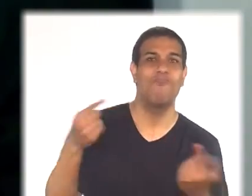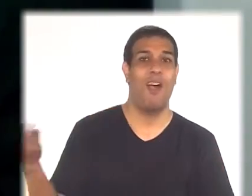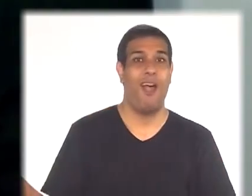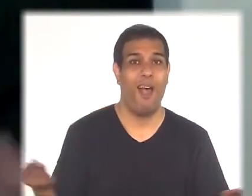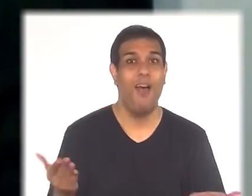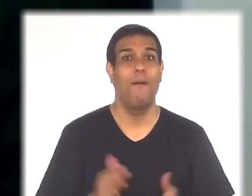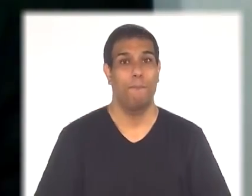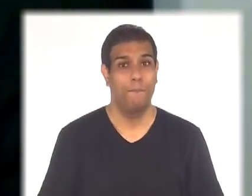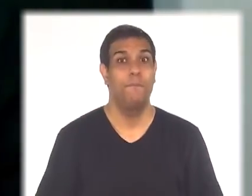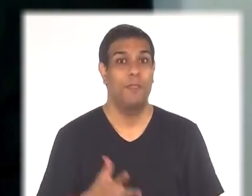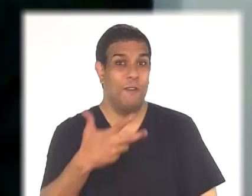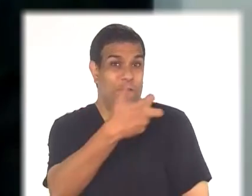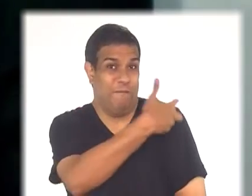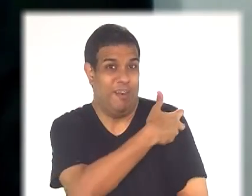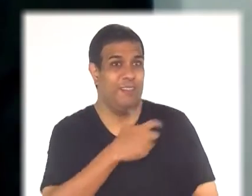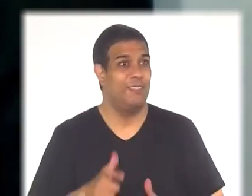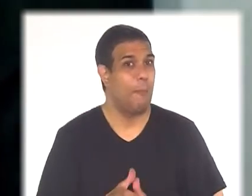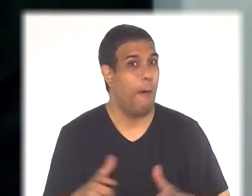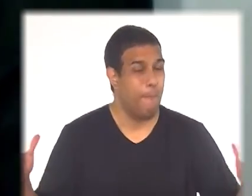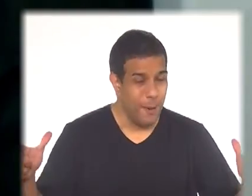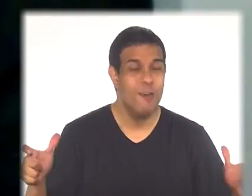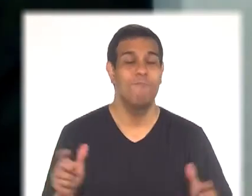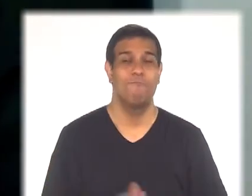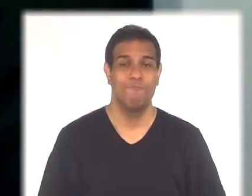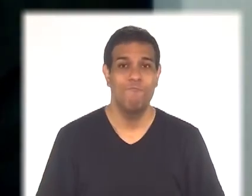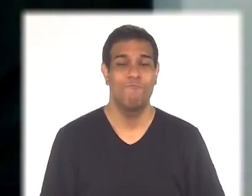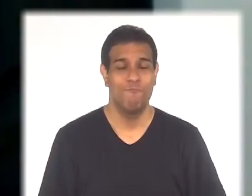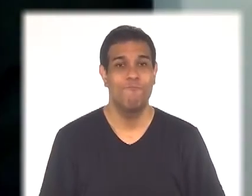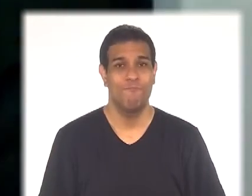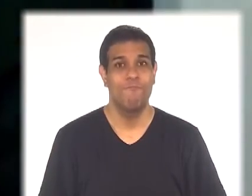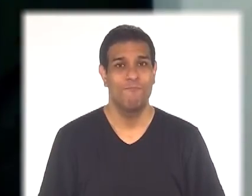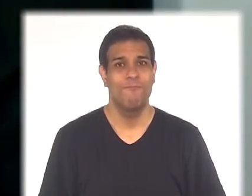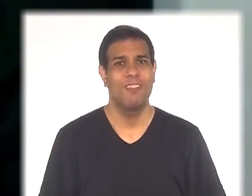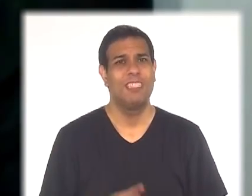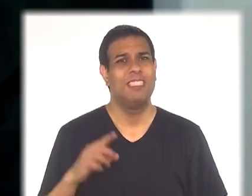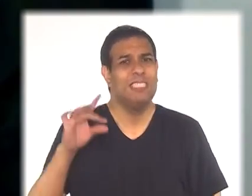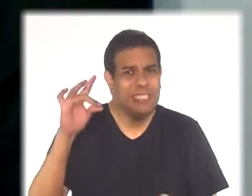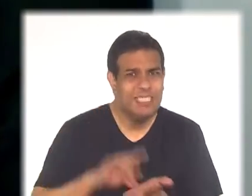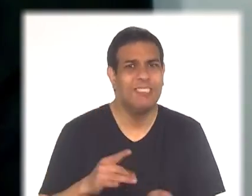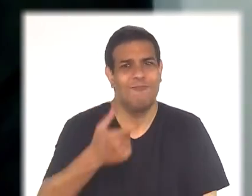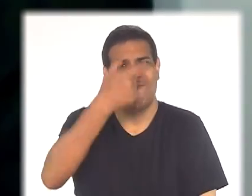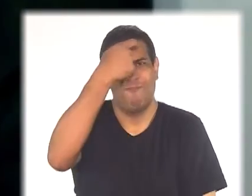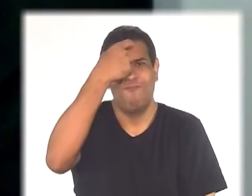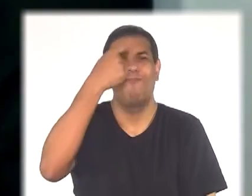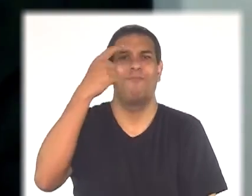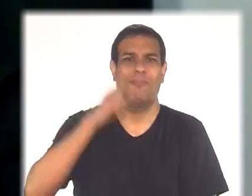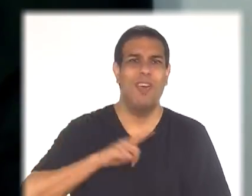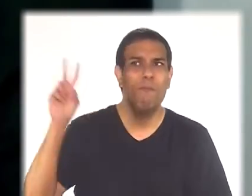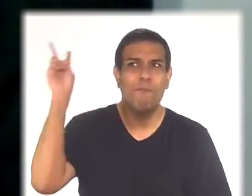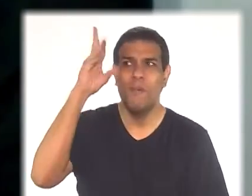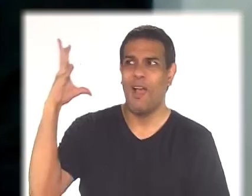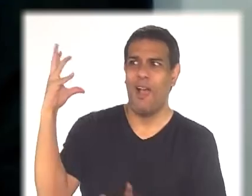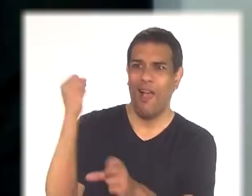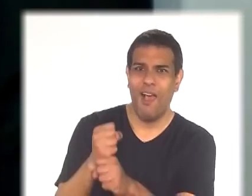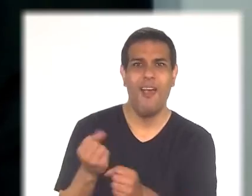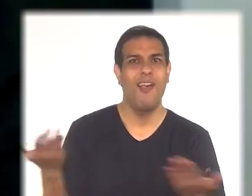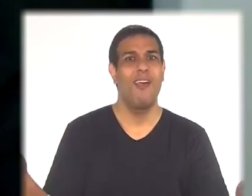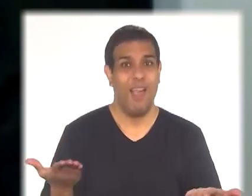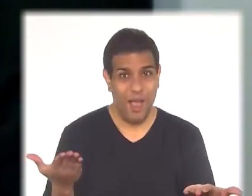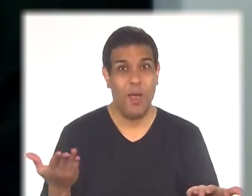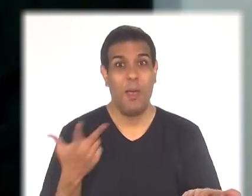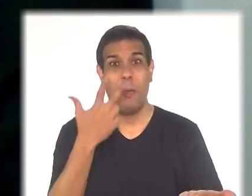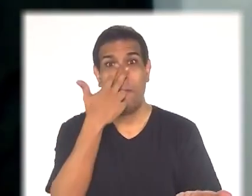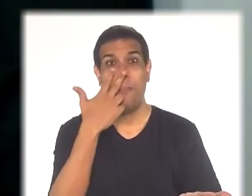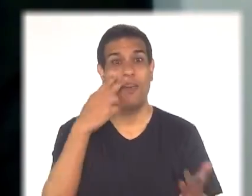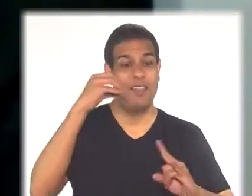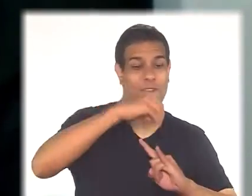de referência, agora na vacinação. Eu acho que a gente tem 120 anos de história,